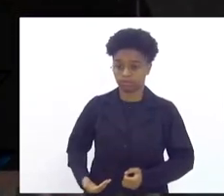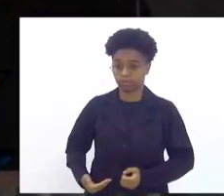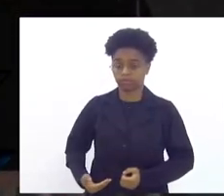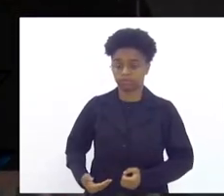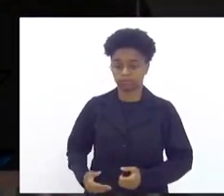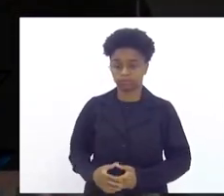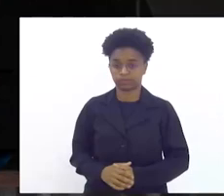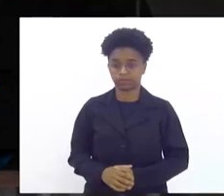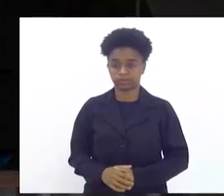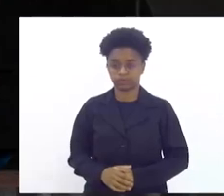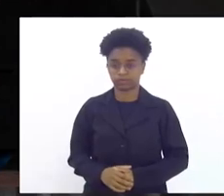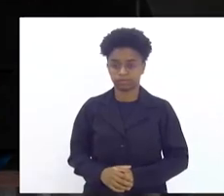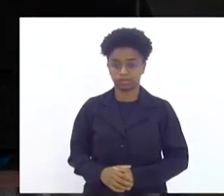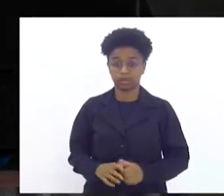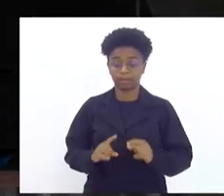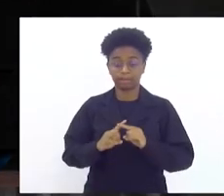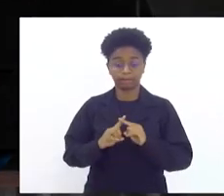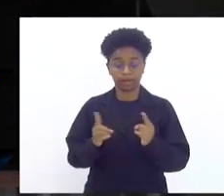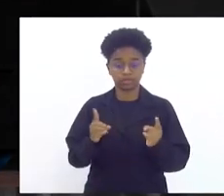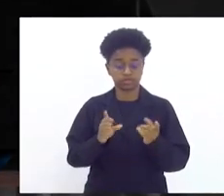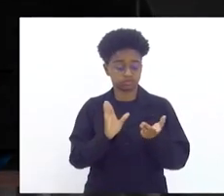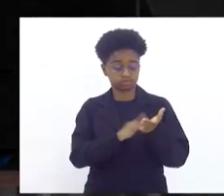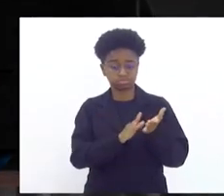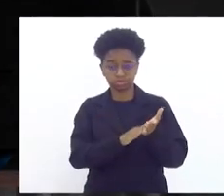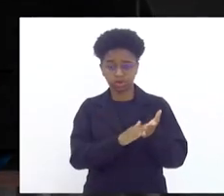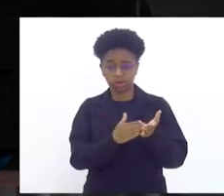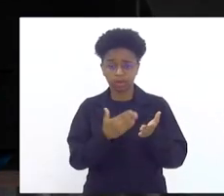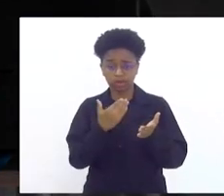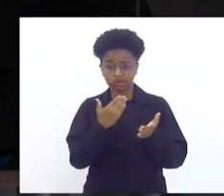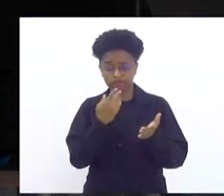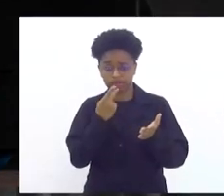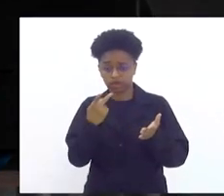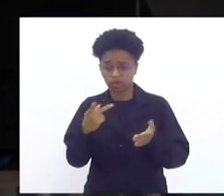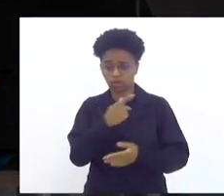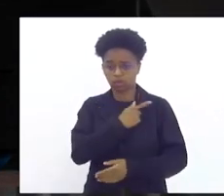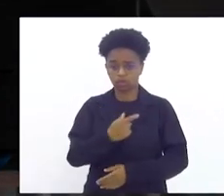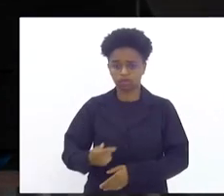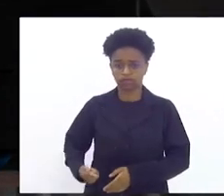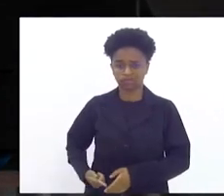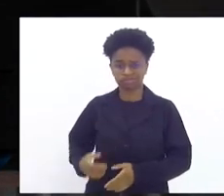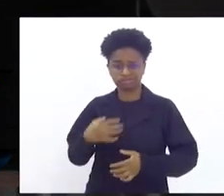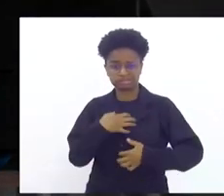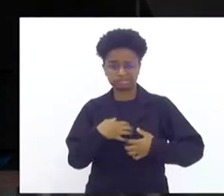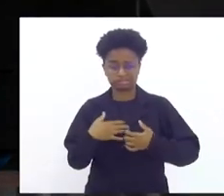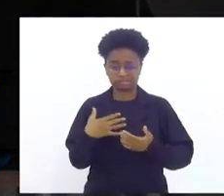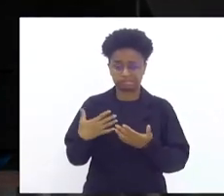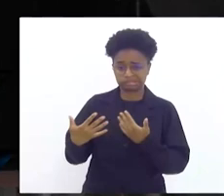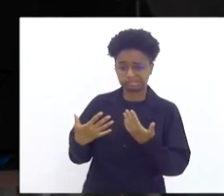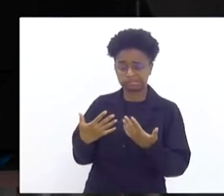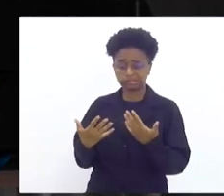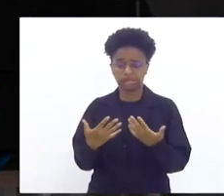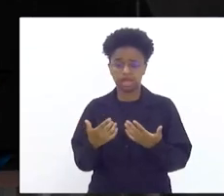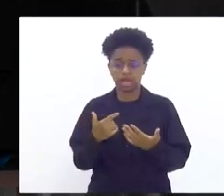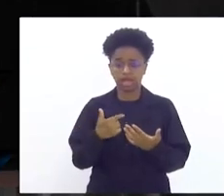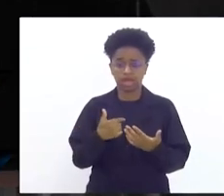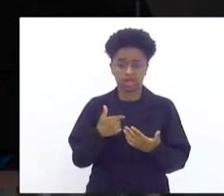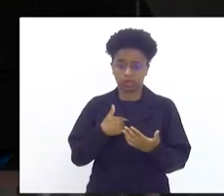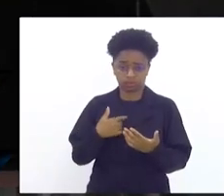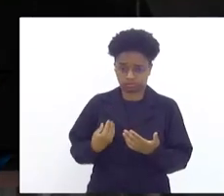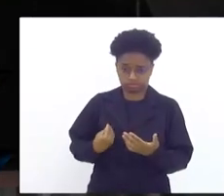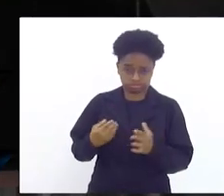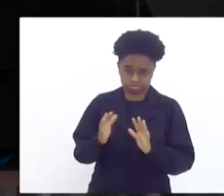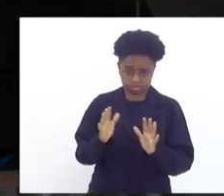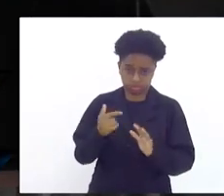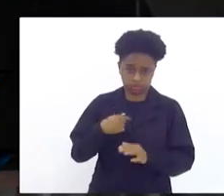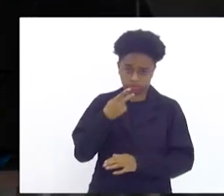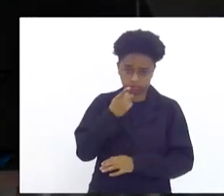Amorim ele veio cobrar o nosso Governador que ele ficou um mal estar ali entre eles eu não vou não tava lá para